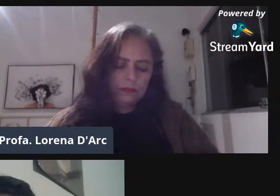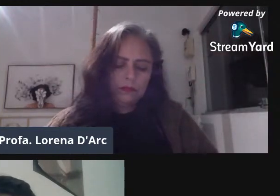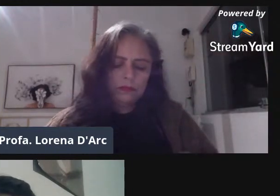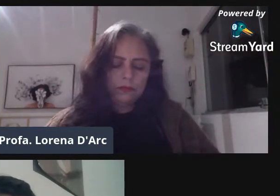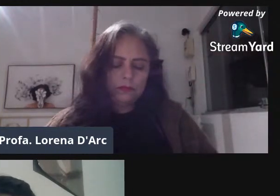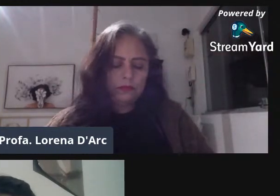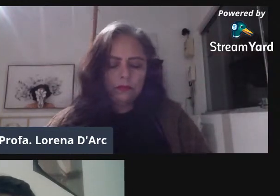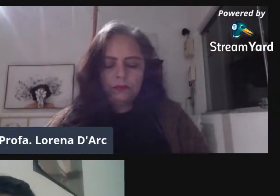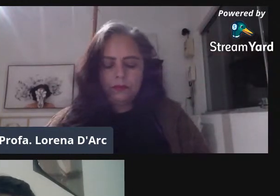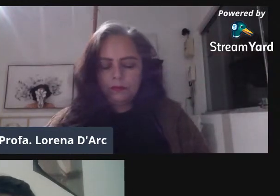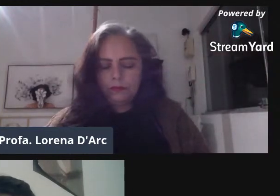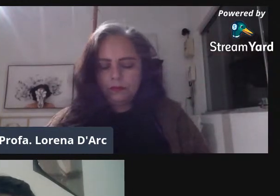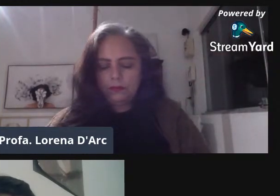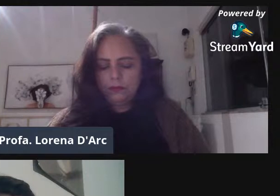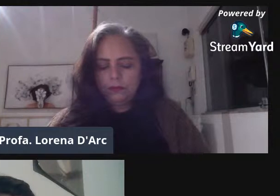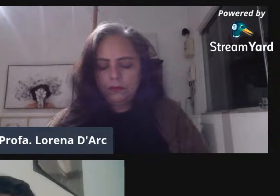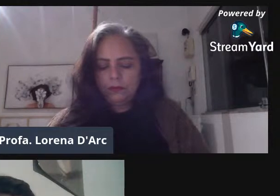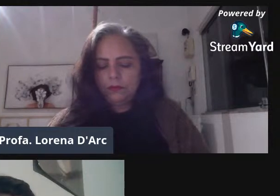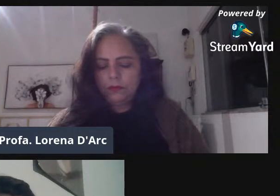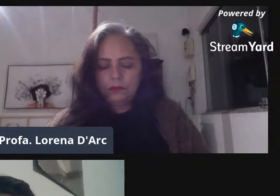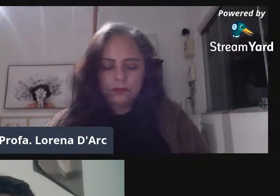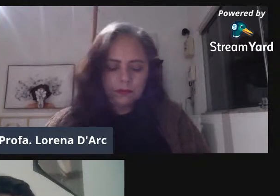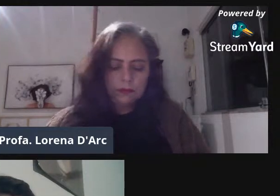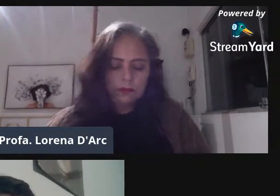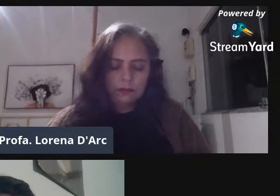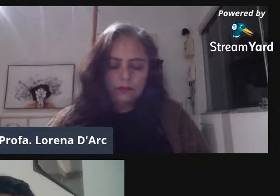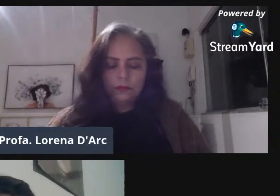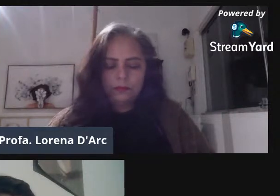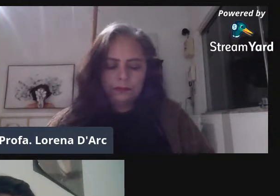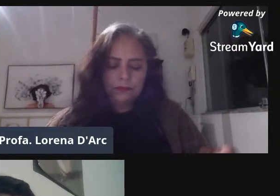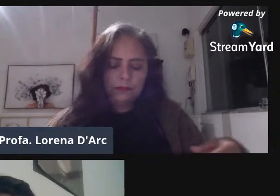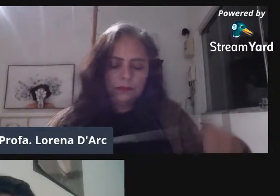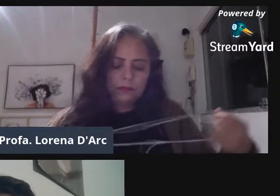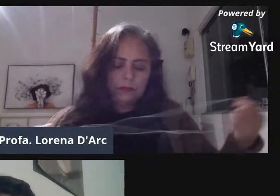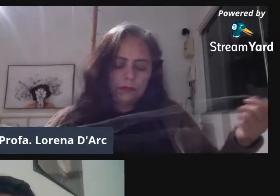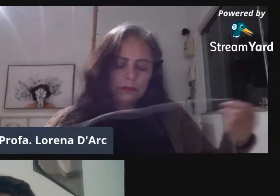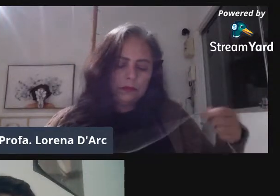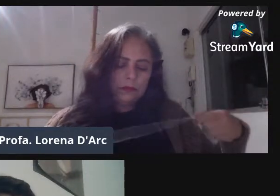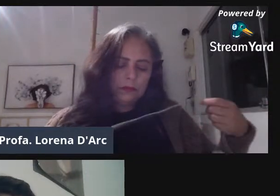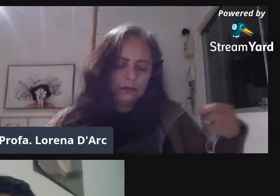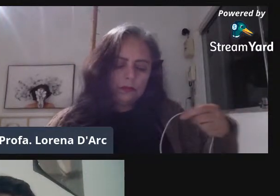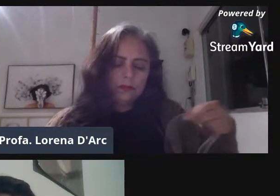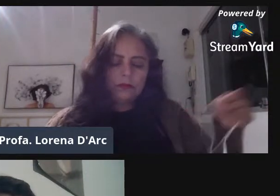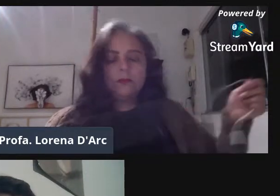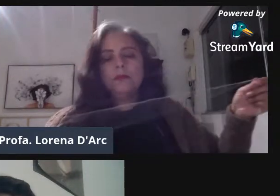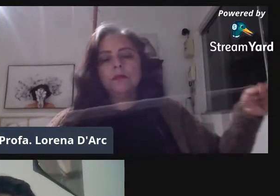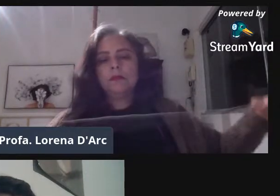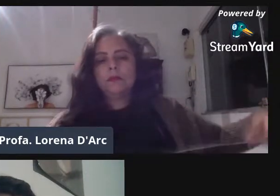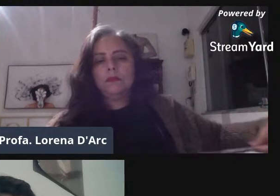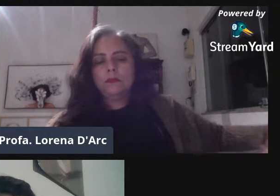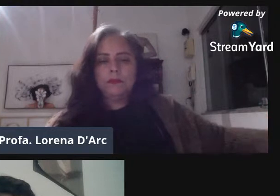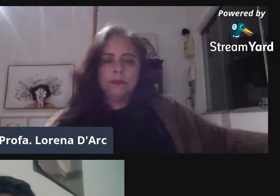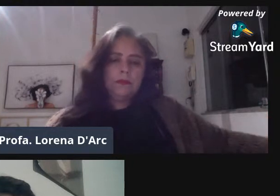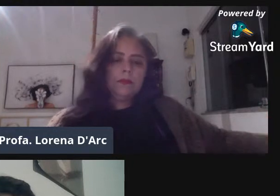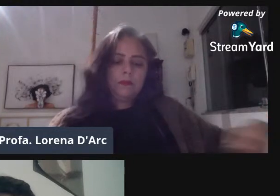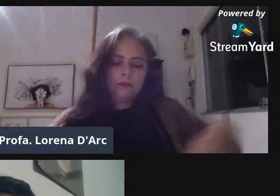várias pessoas comentando sobre isso, vocês estão cobertos de razão, a gente tem que ter essa atenção, não pode